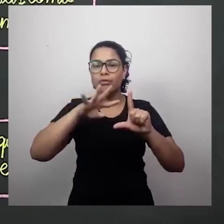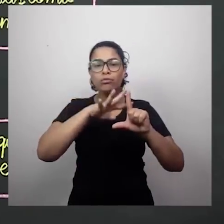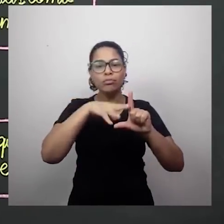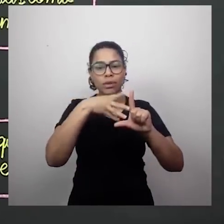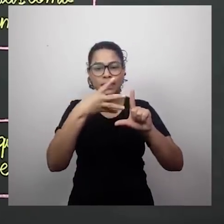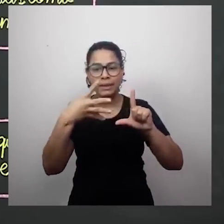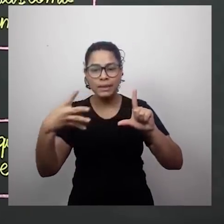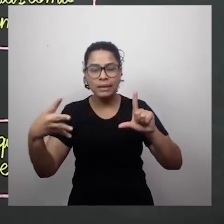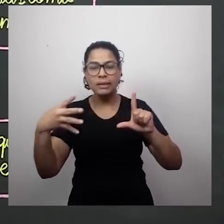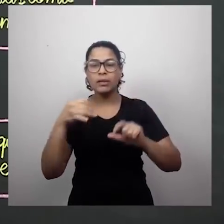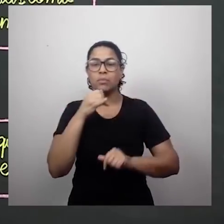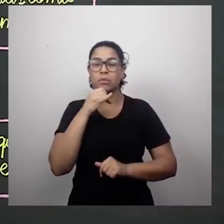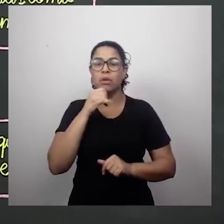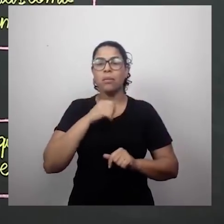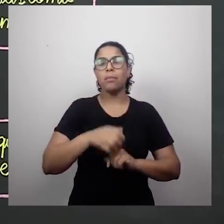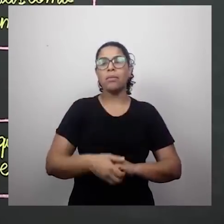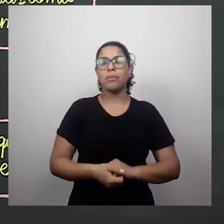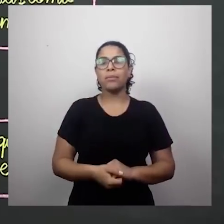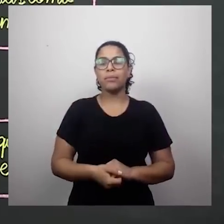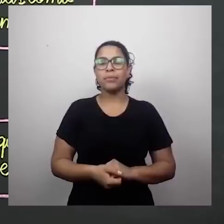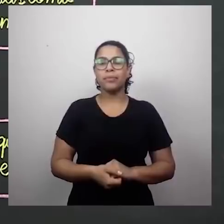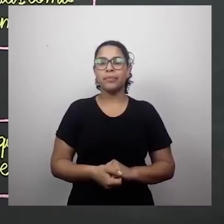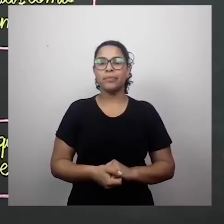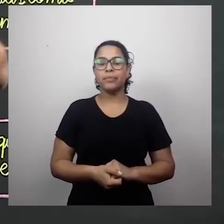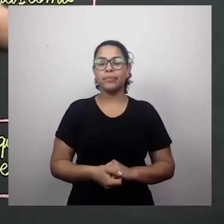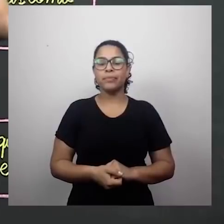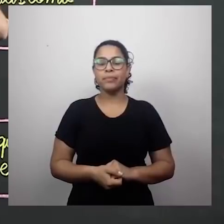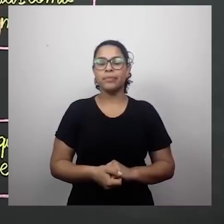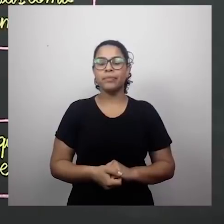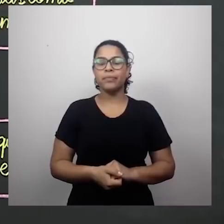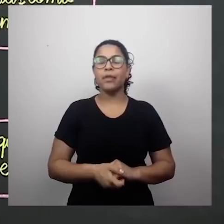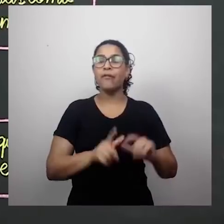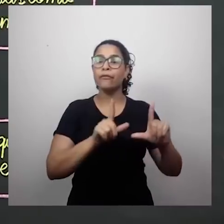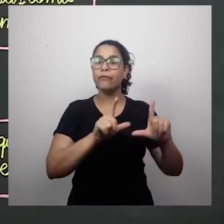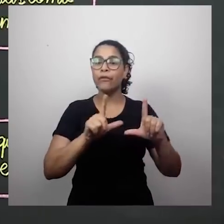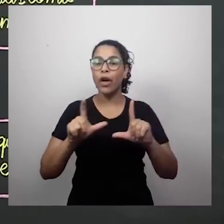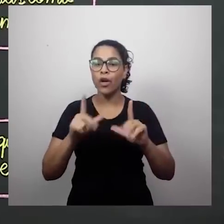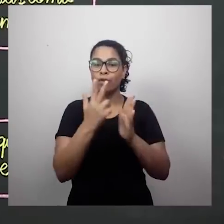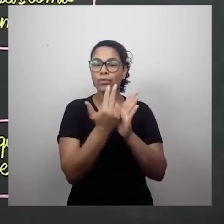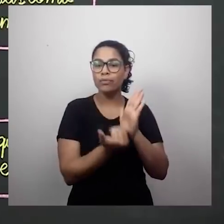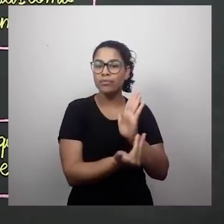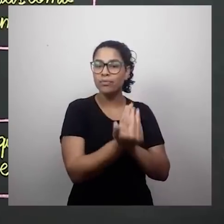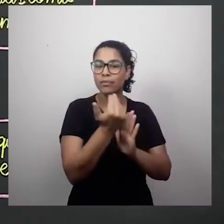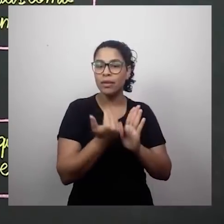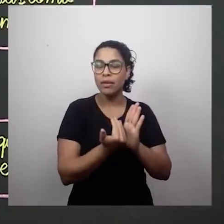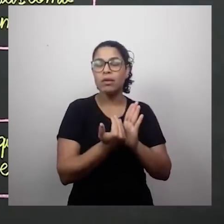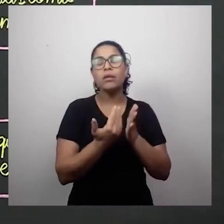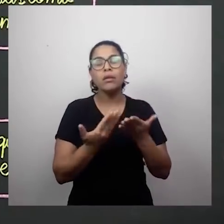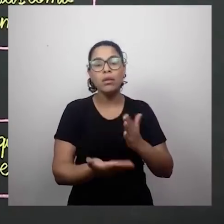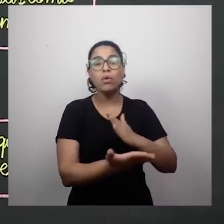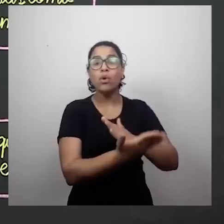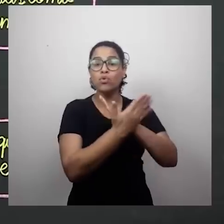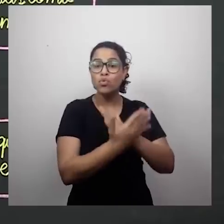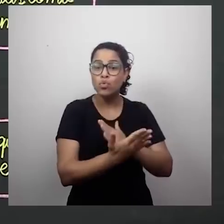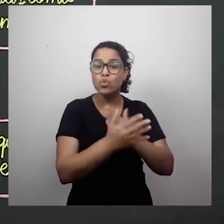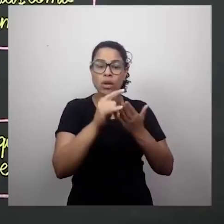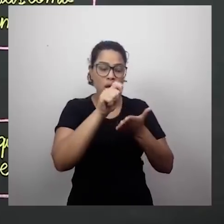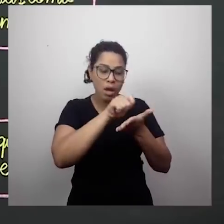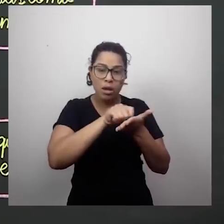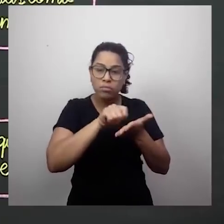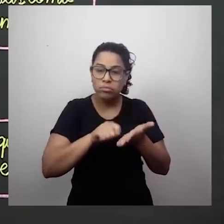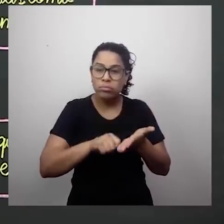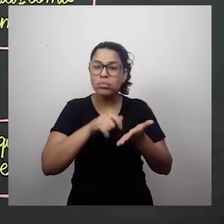no caso dos gêneros gráficos, por meio de infográficos, de ilustrações. Tudo isso contribui para a reportagem ficar